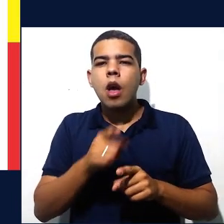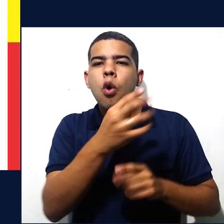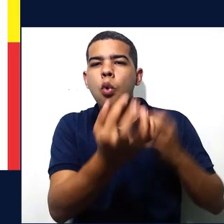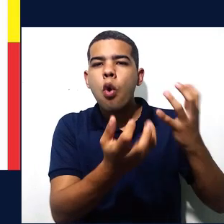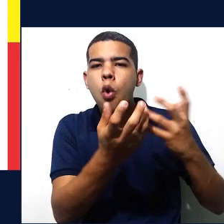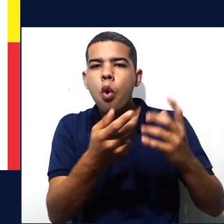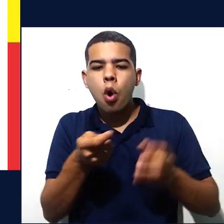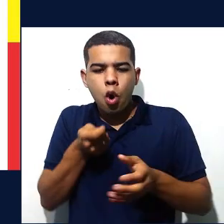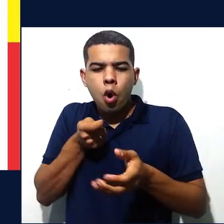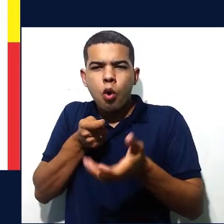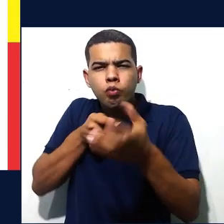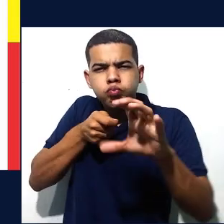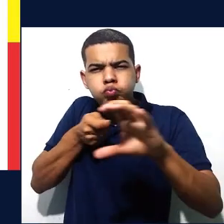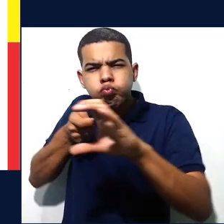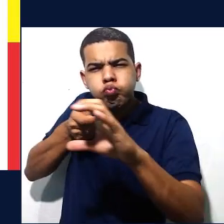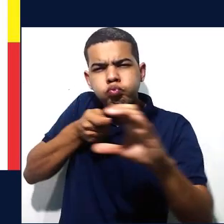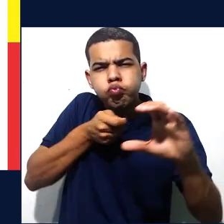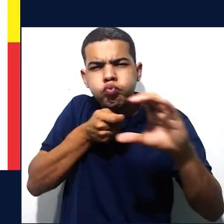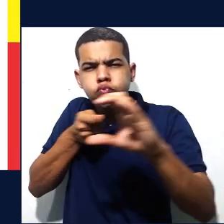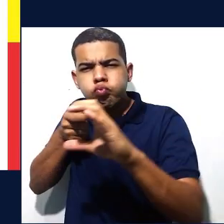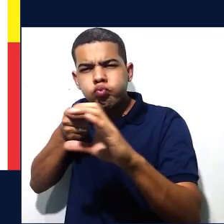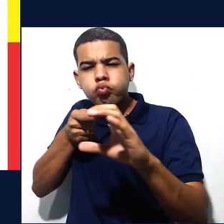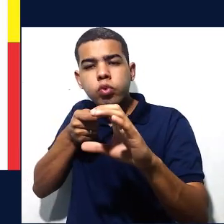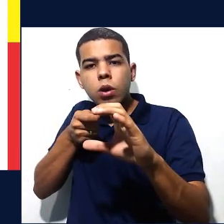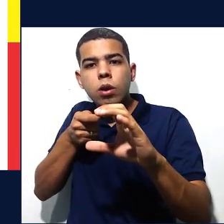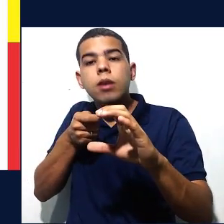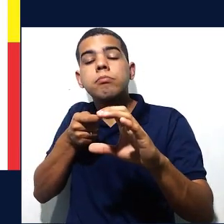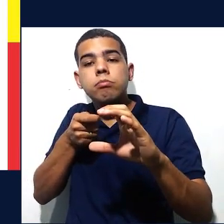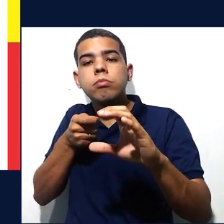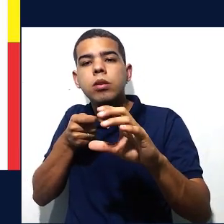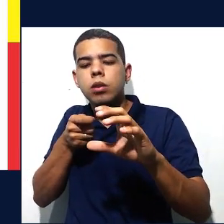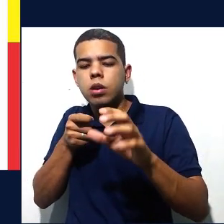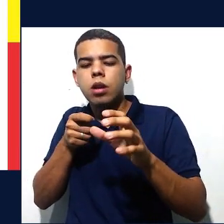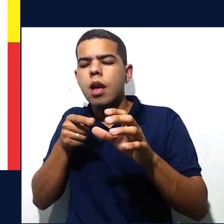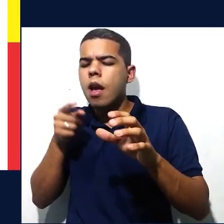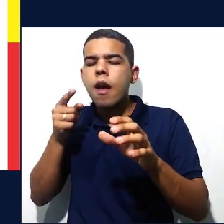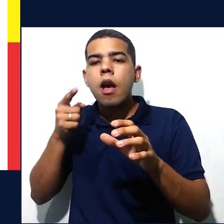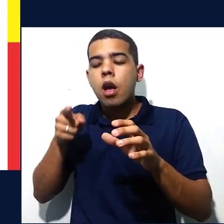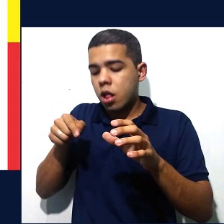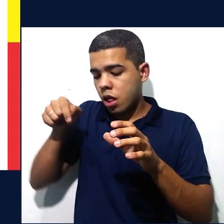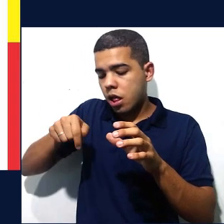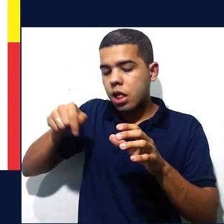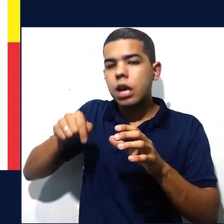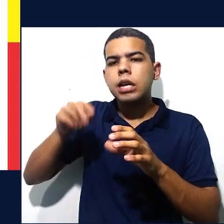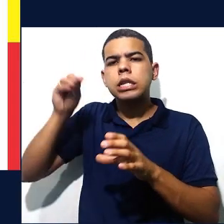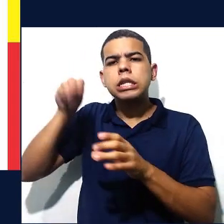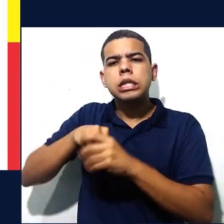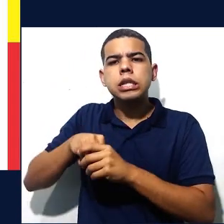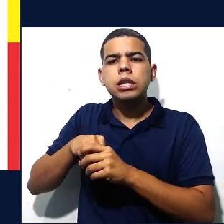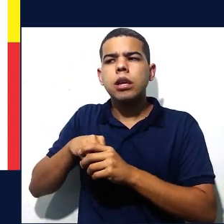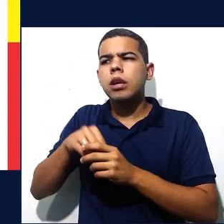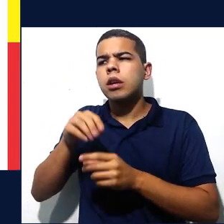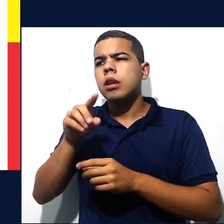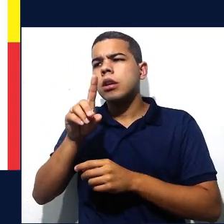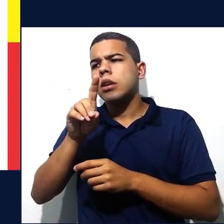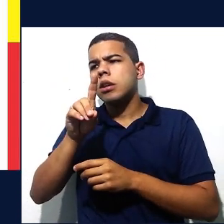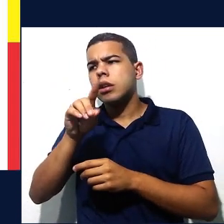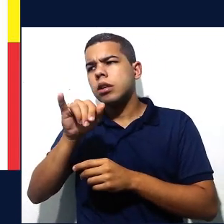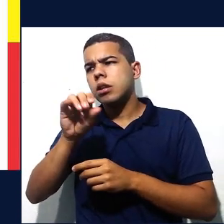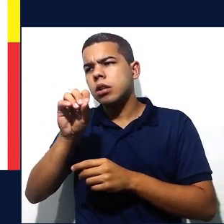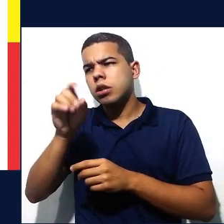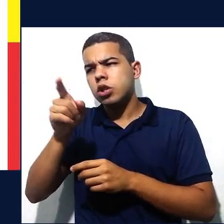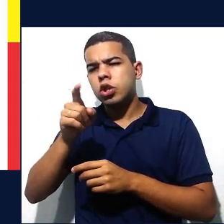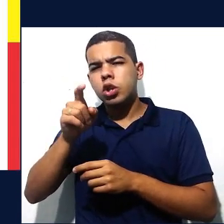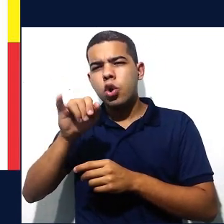que usem halon por outros que usem compostos alternativos como dióxido de carbono